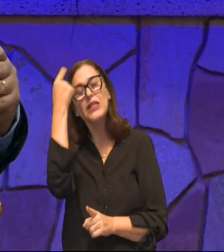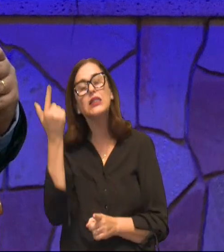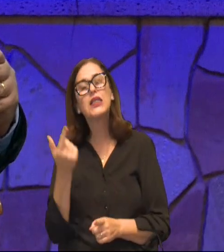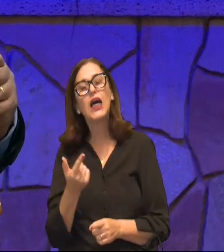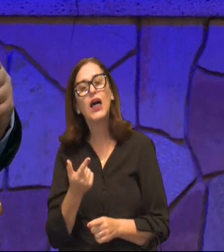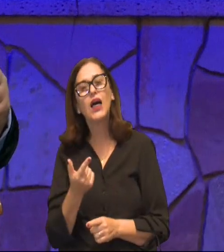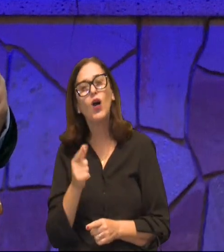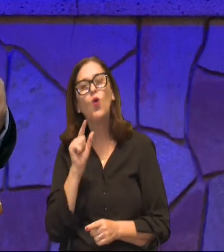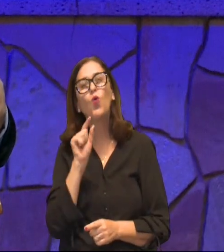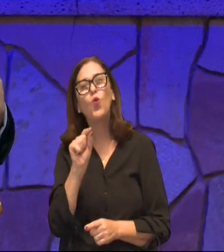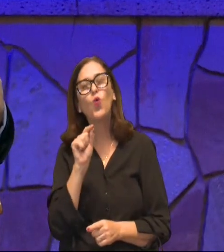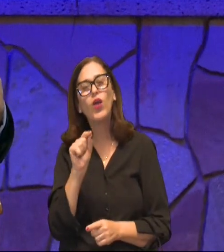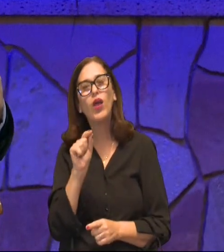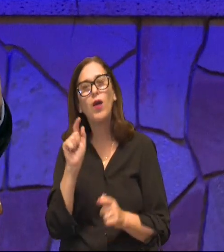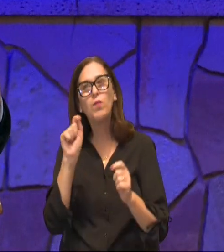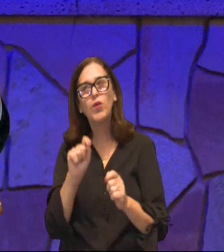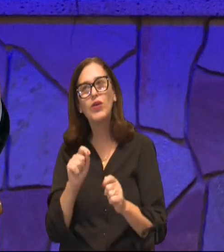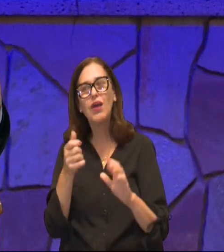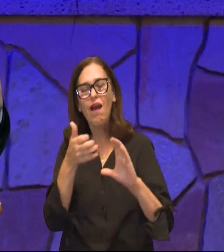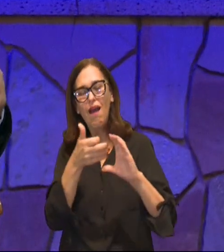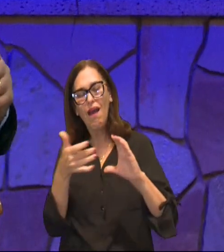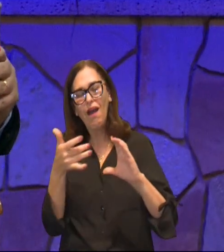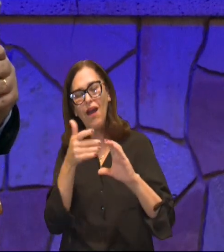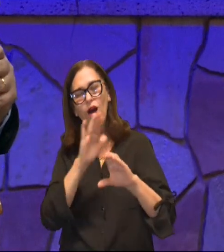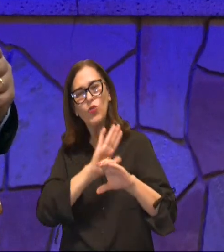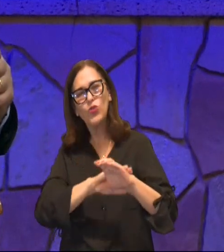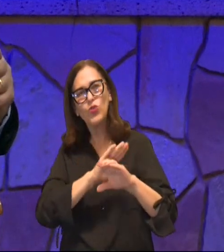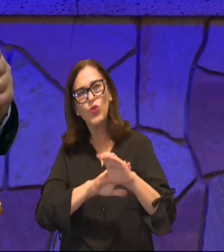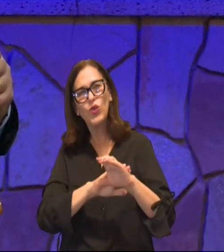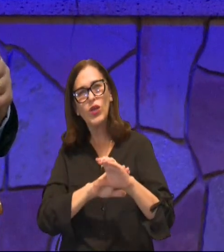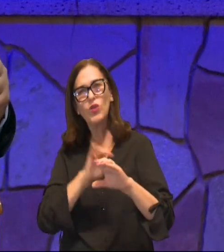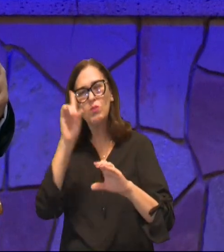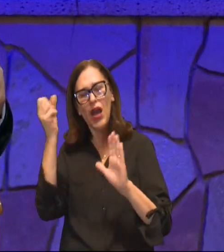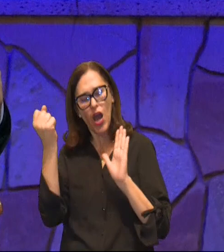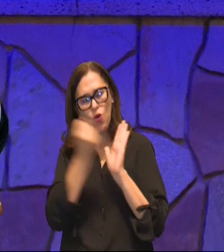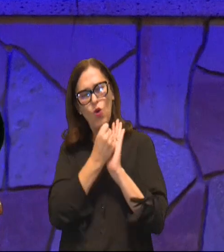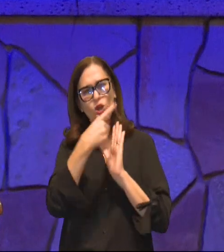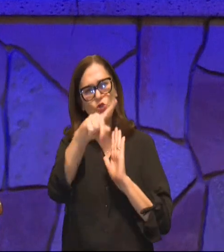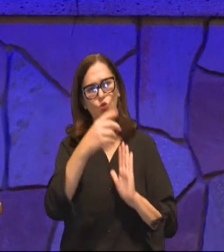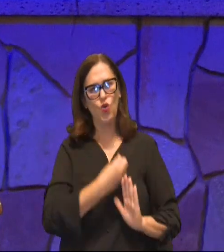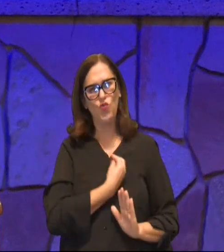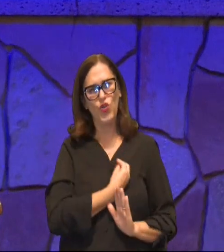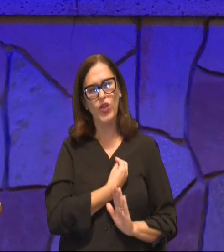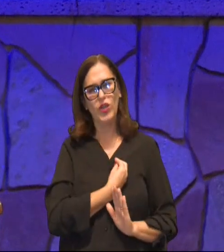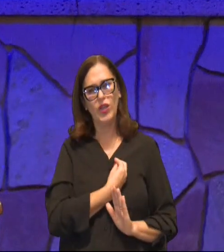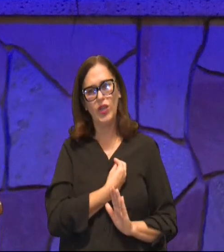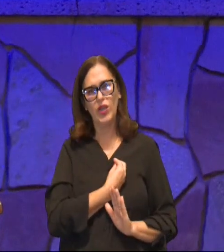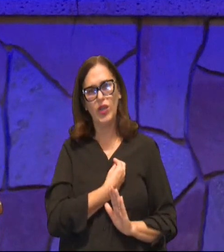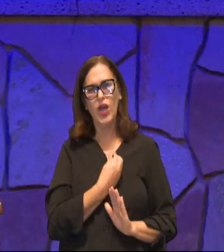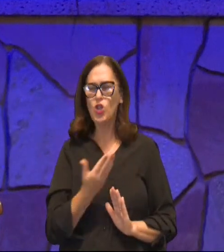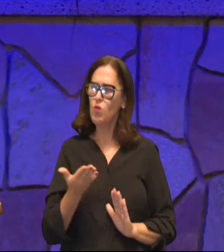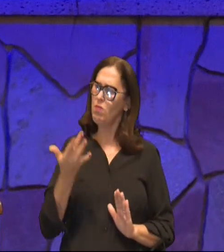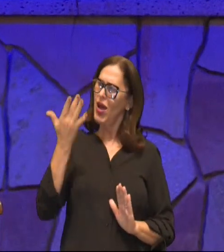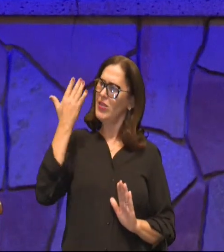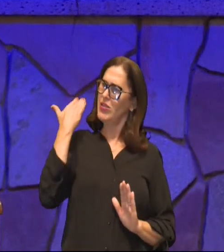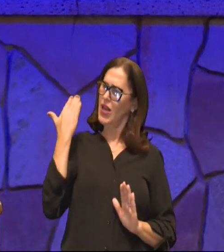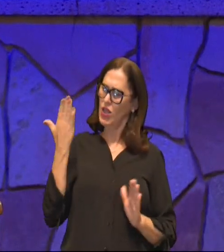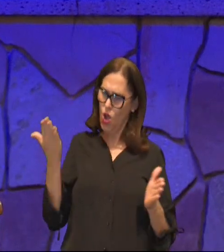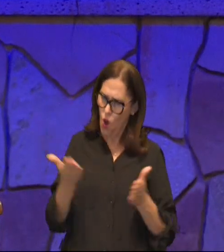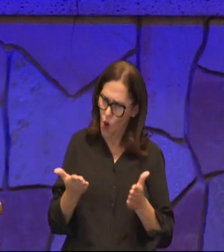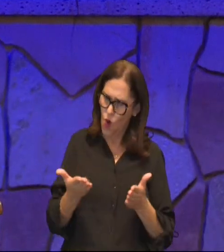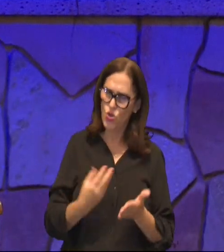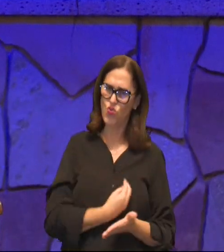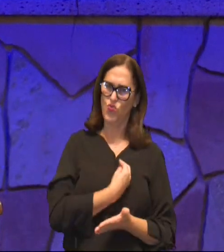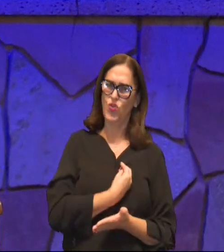que pode caracterizar uma época em que Deus marcou a sua vida, de onde você veio, onde você está